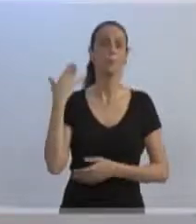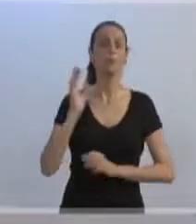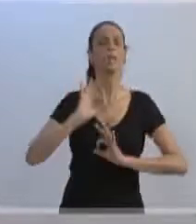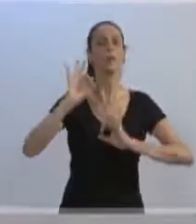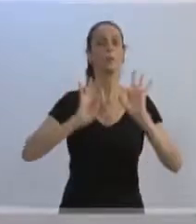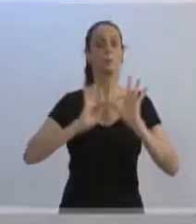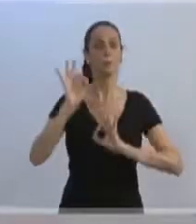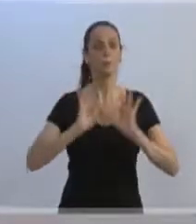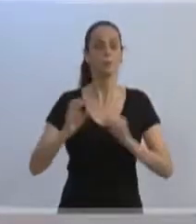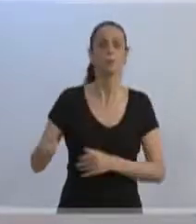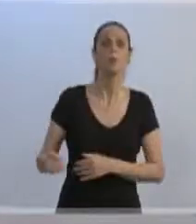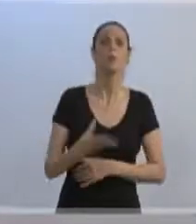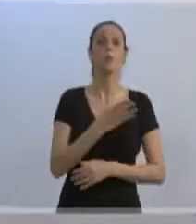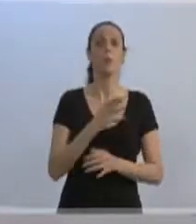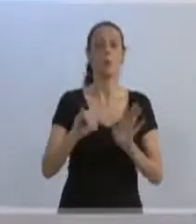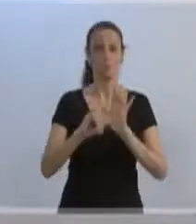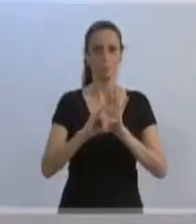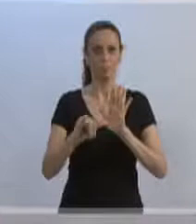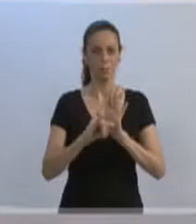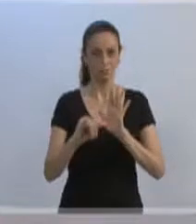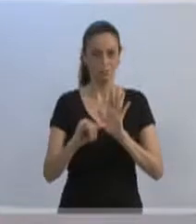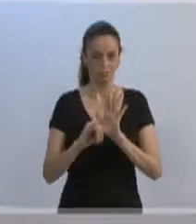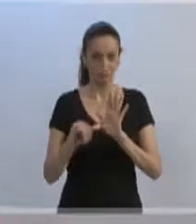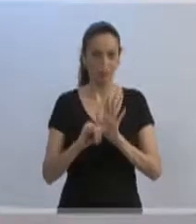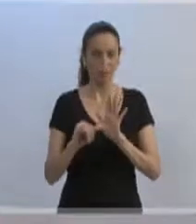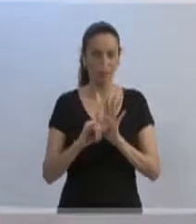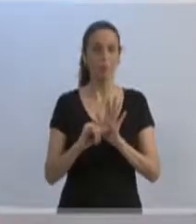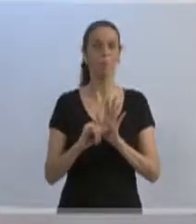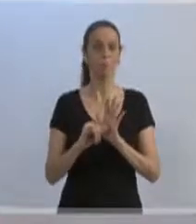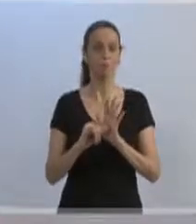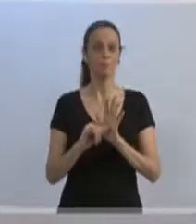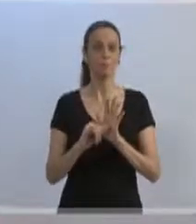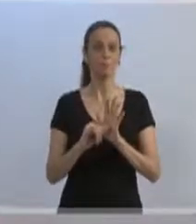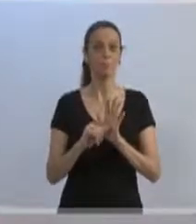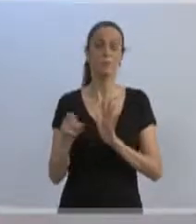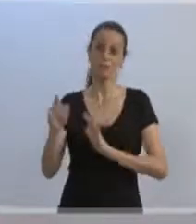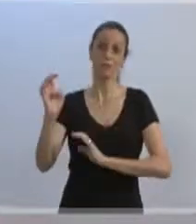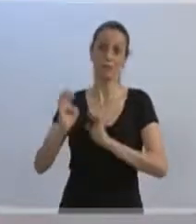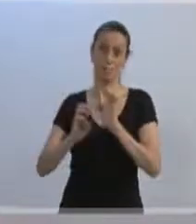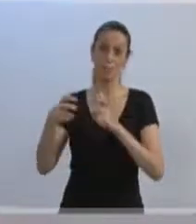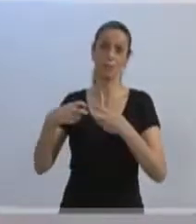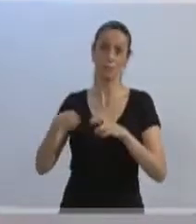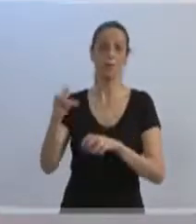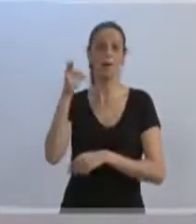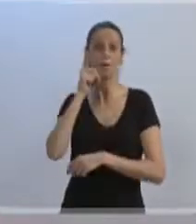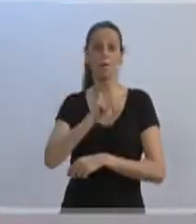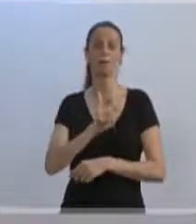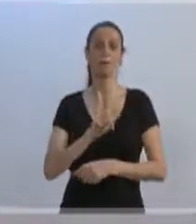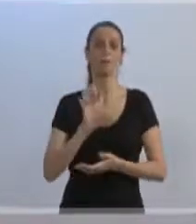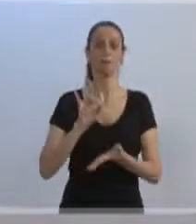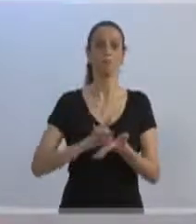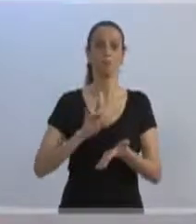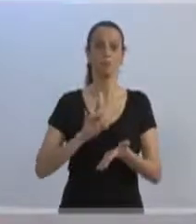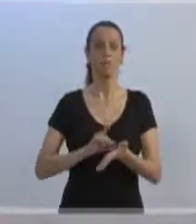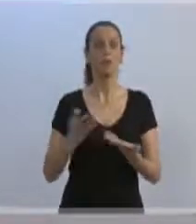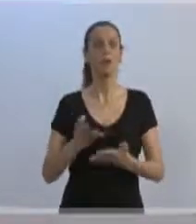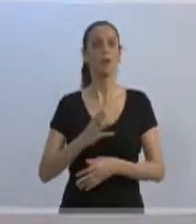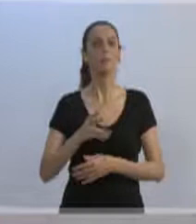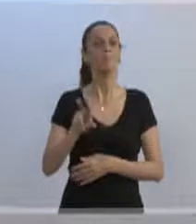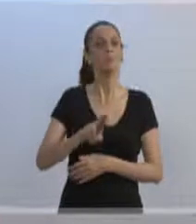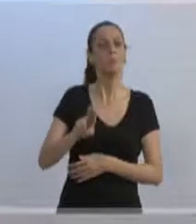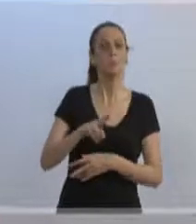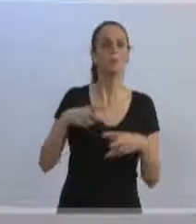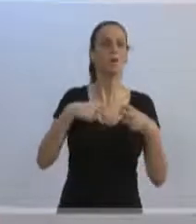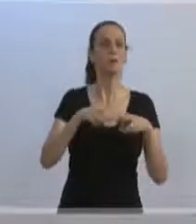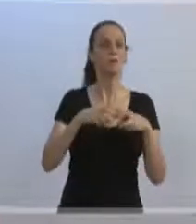desse novo edital que acabou cedendo ea empresa blue moby o direito de explorar o transporte coletivo aqui no